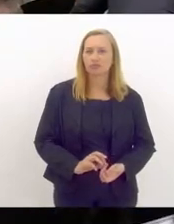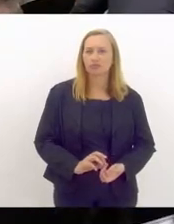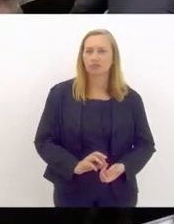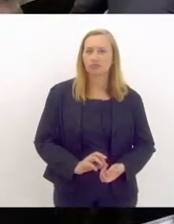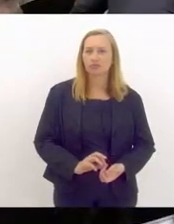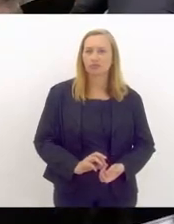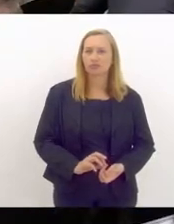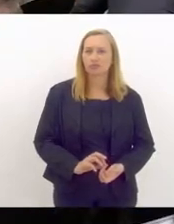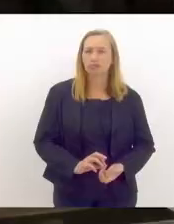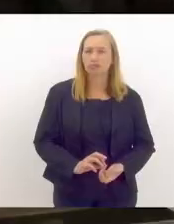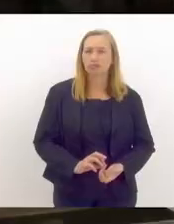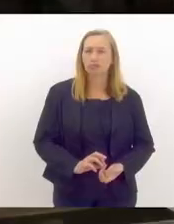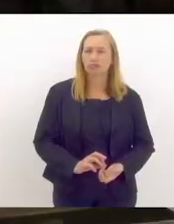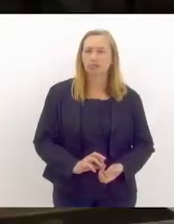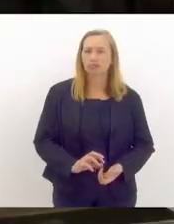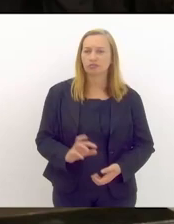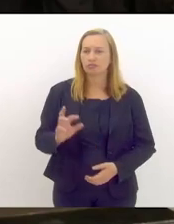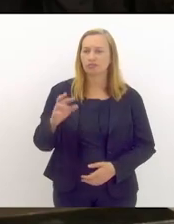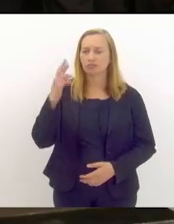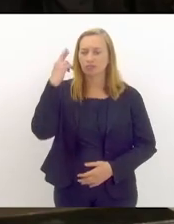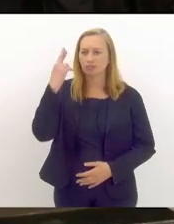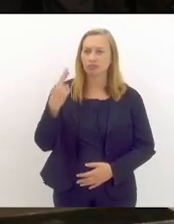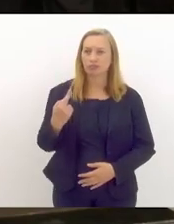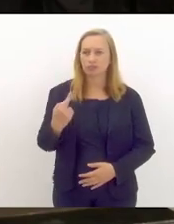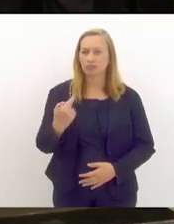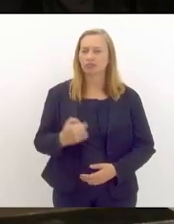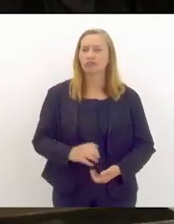Renata Souza.